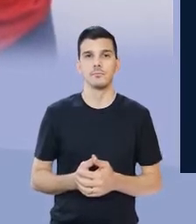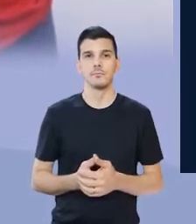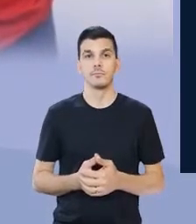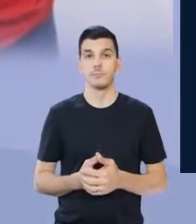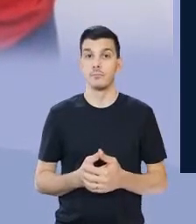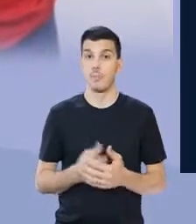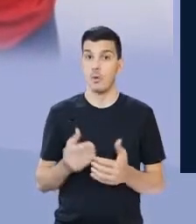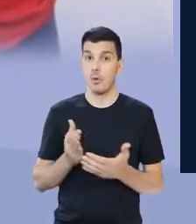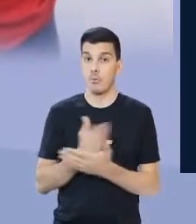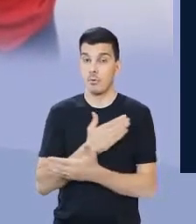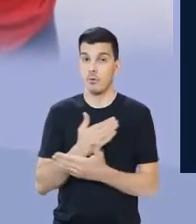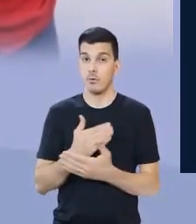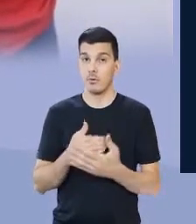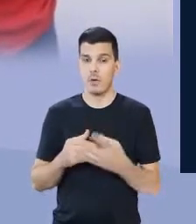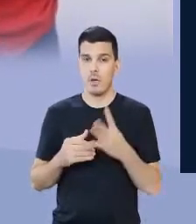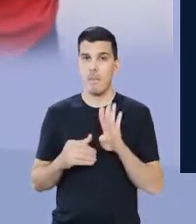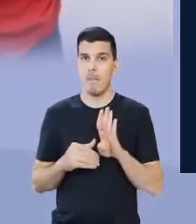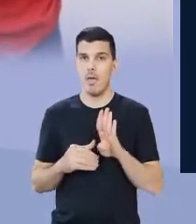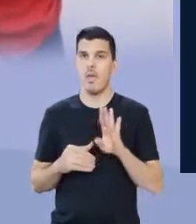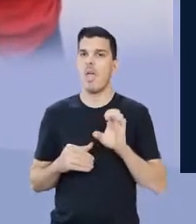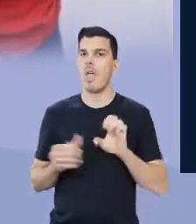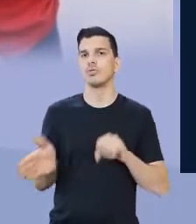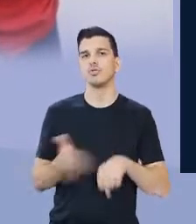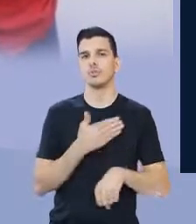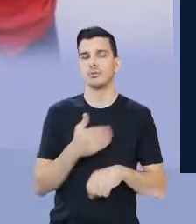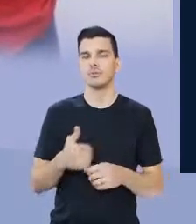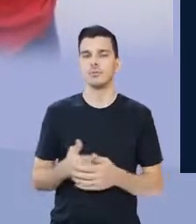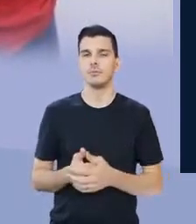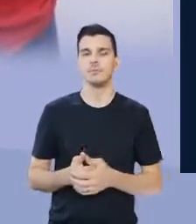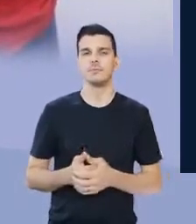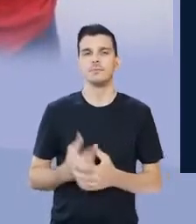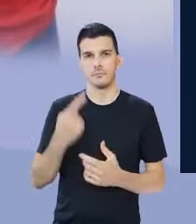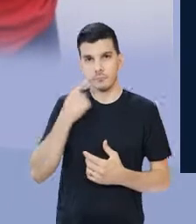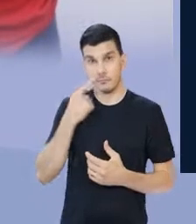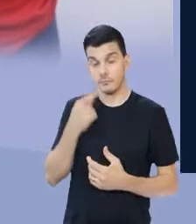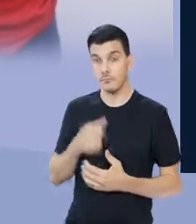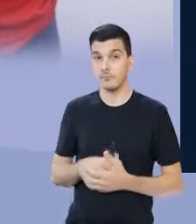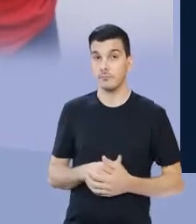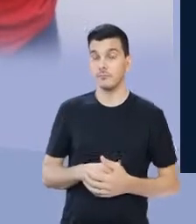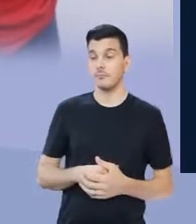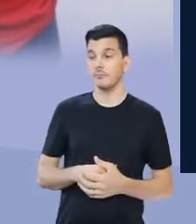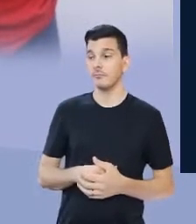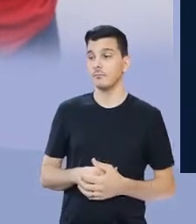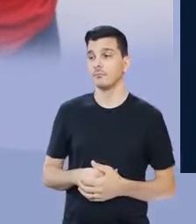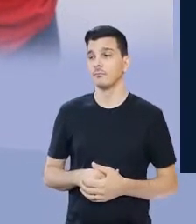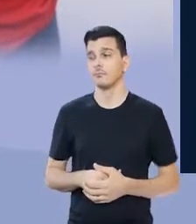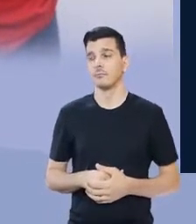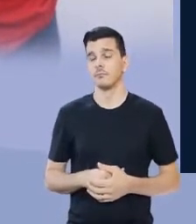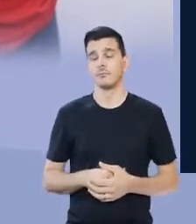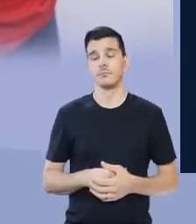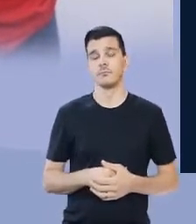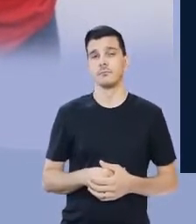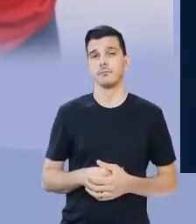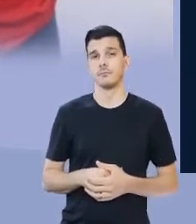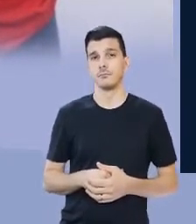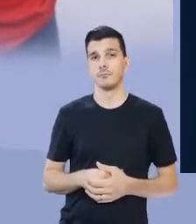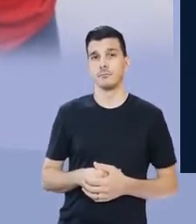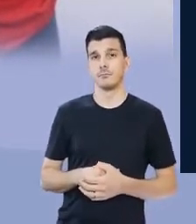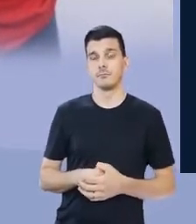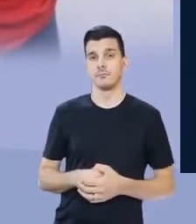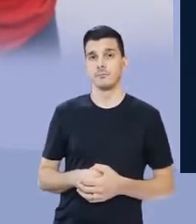já tem fora a letra B e a letra E. Thanks to the financial aid he, que ele recebe